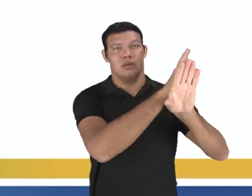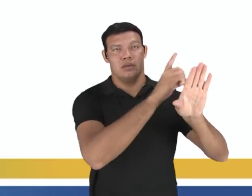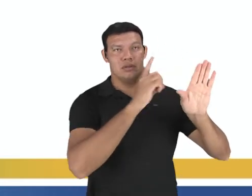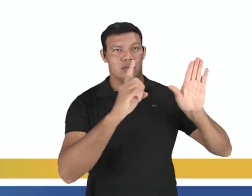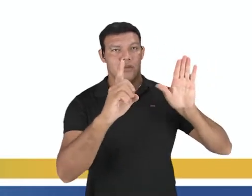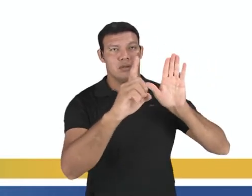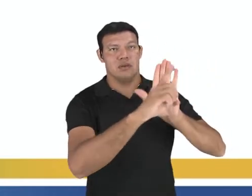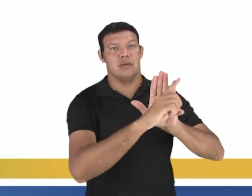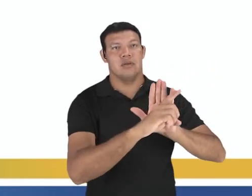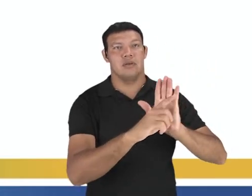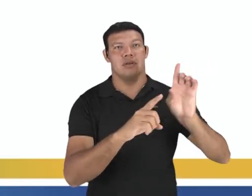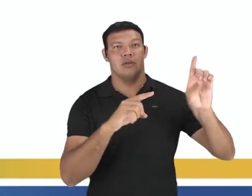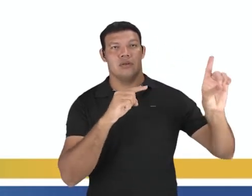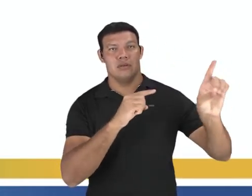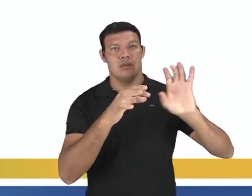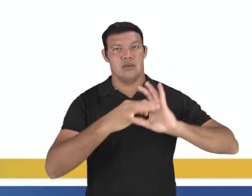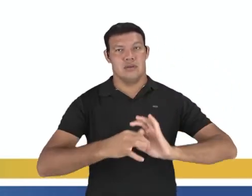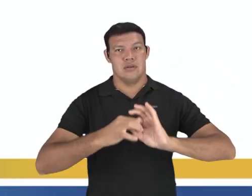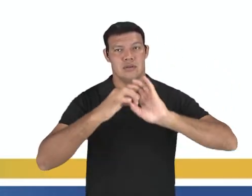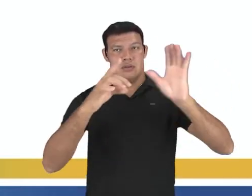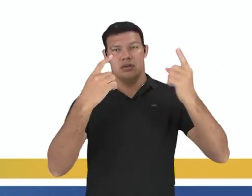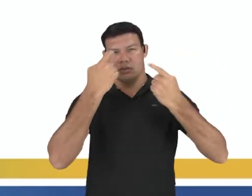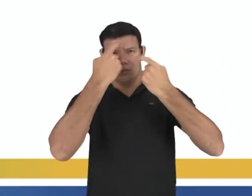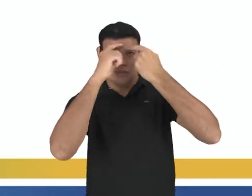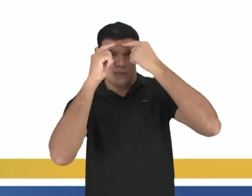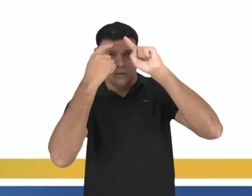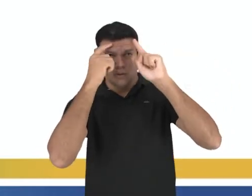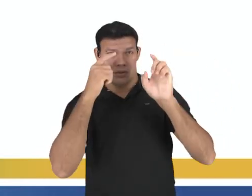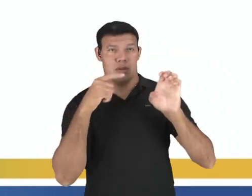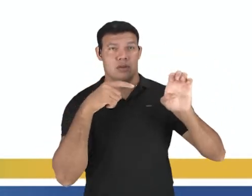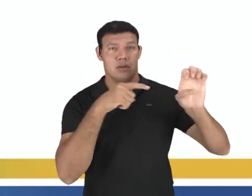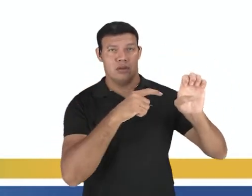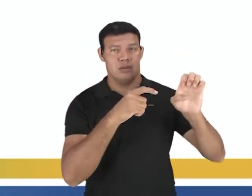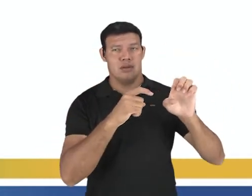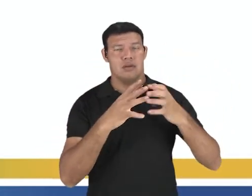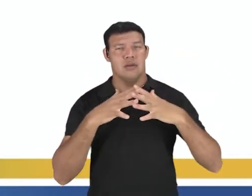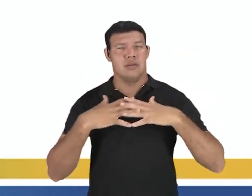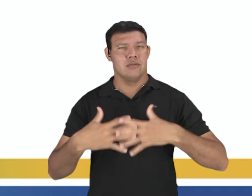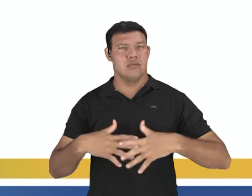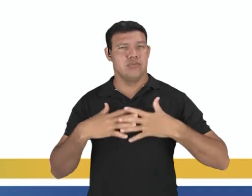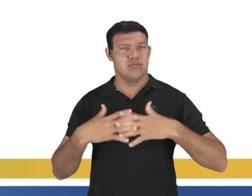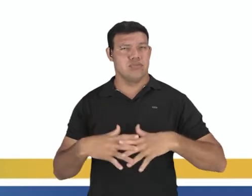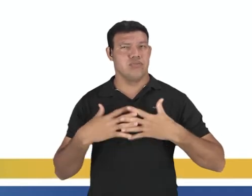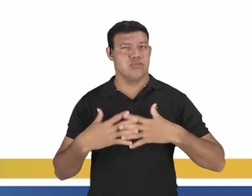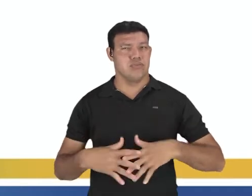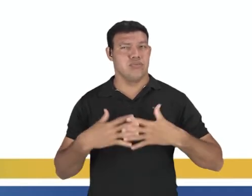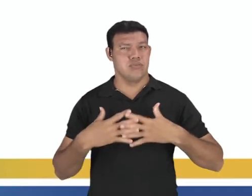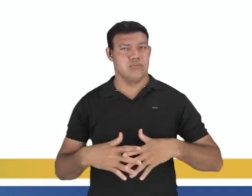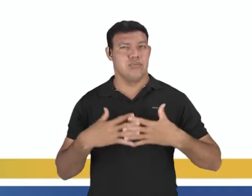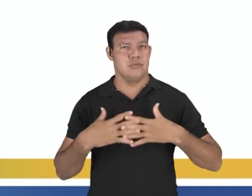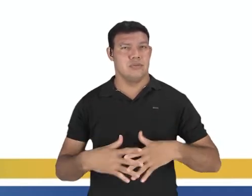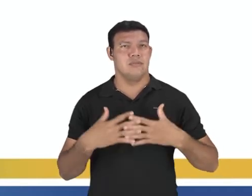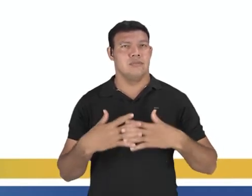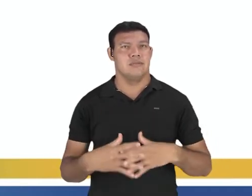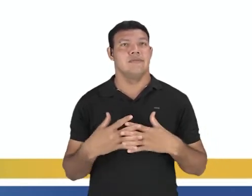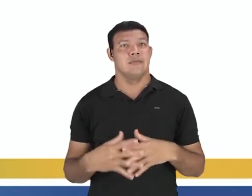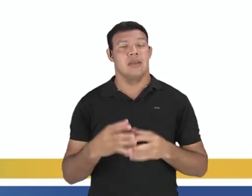D. Liberdade na criação. E. Complexidade. O que a linguagem